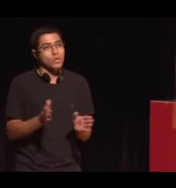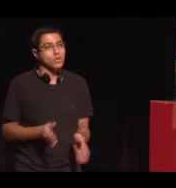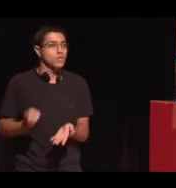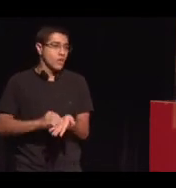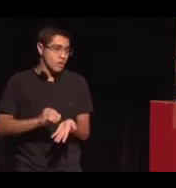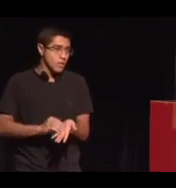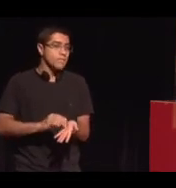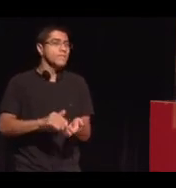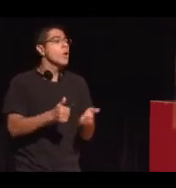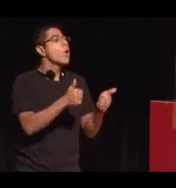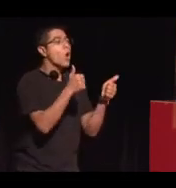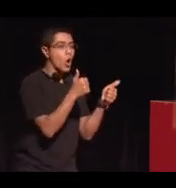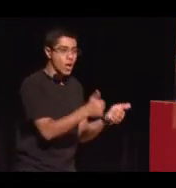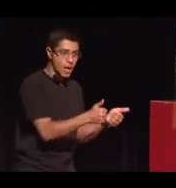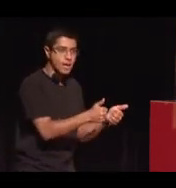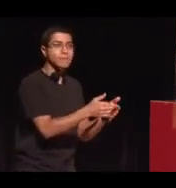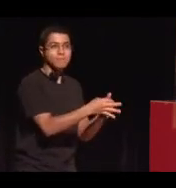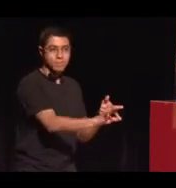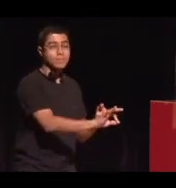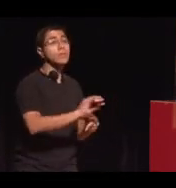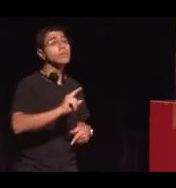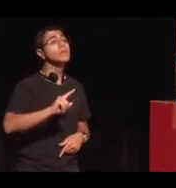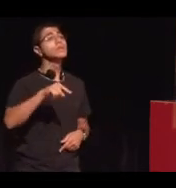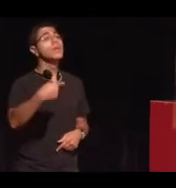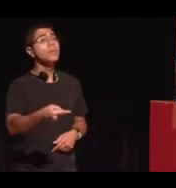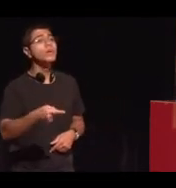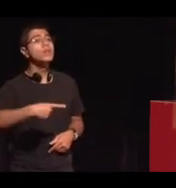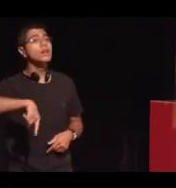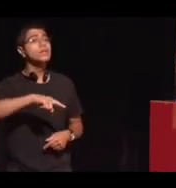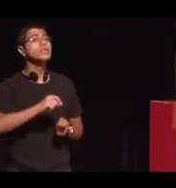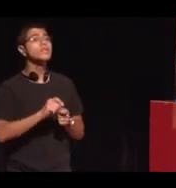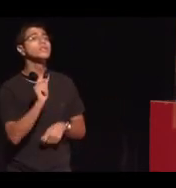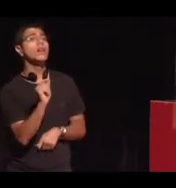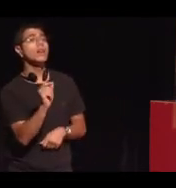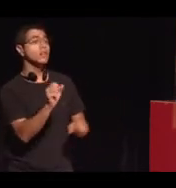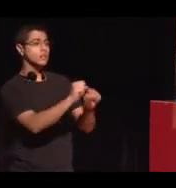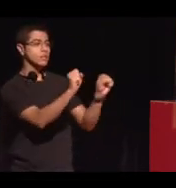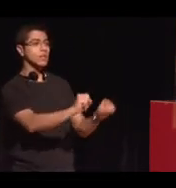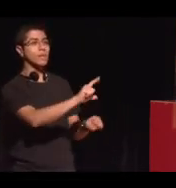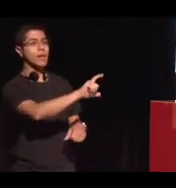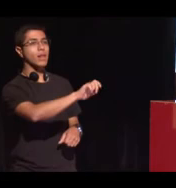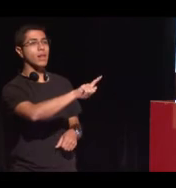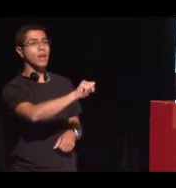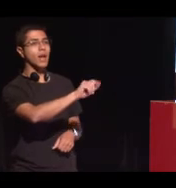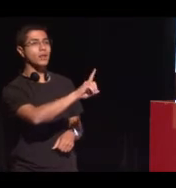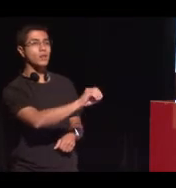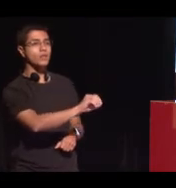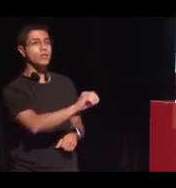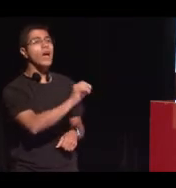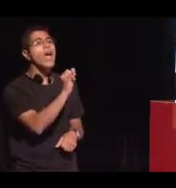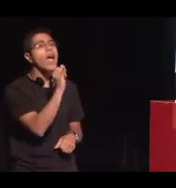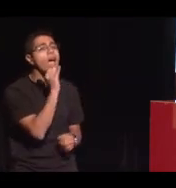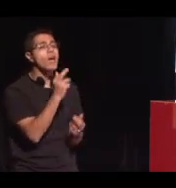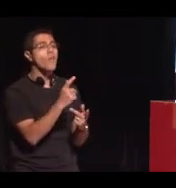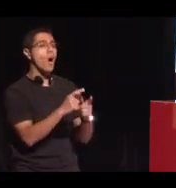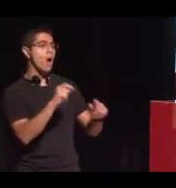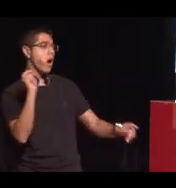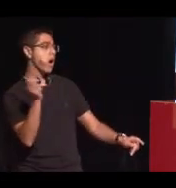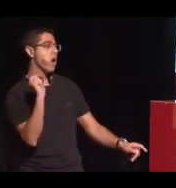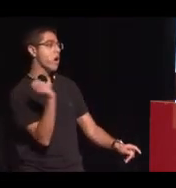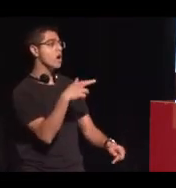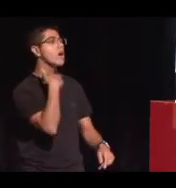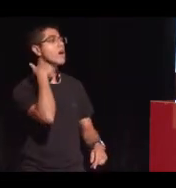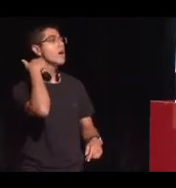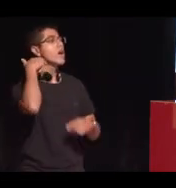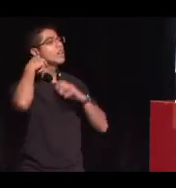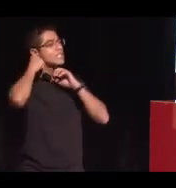fato, colocou o primeiro nó no pescoço do legado para matar? Essa é aquela novela que você torce para a pessoa que está